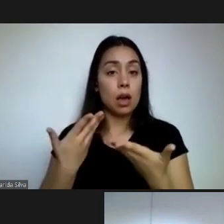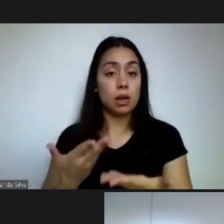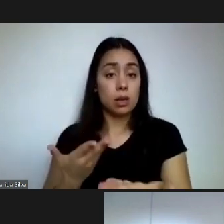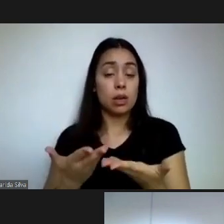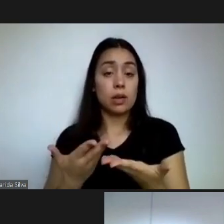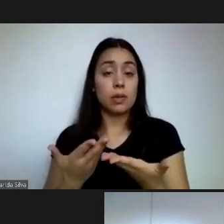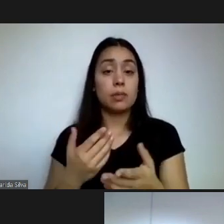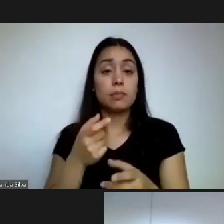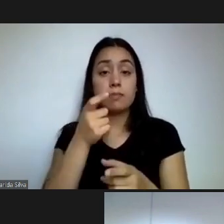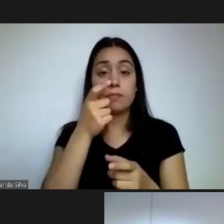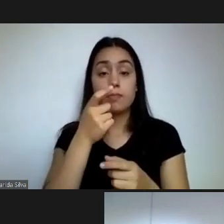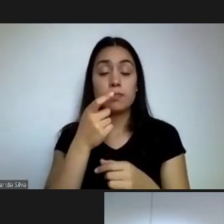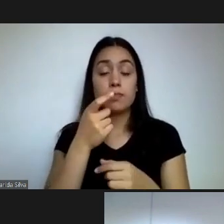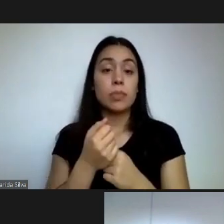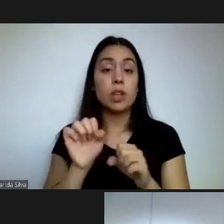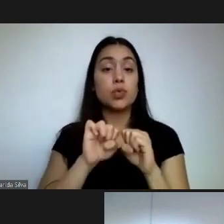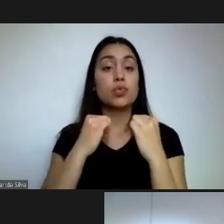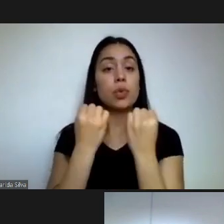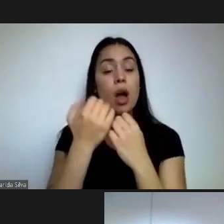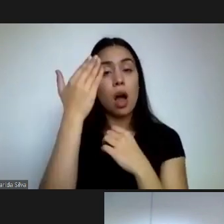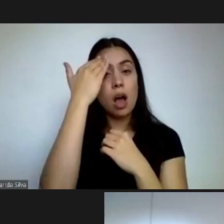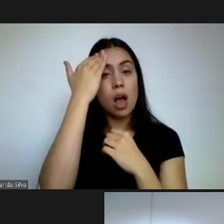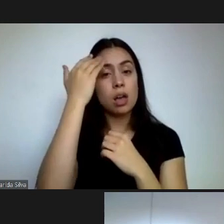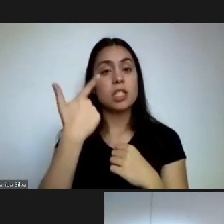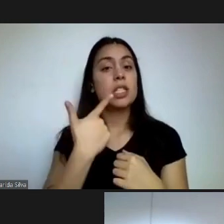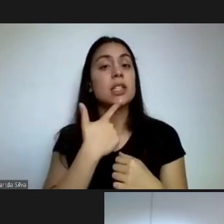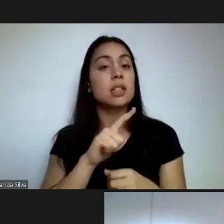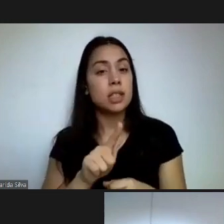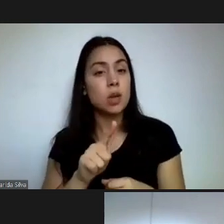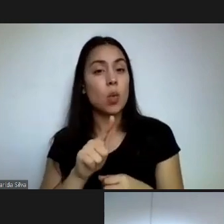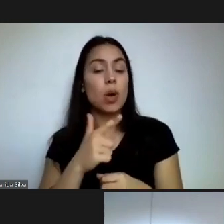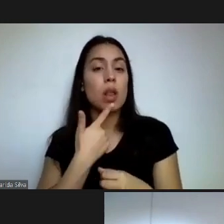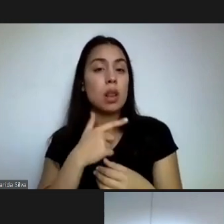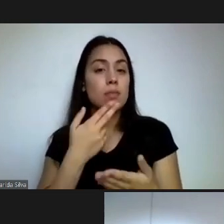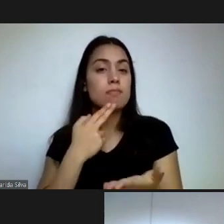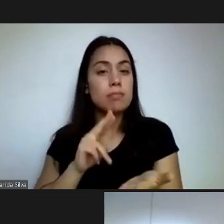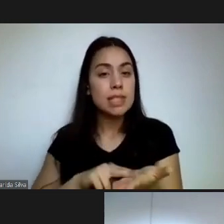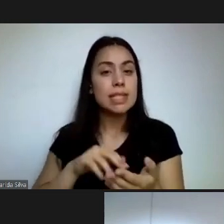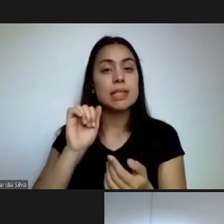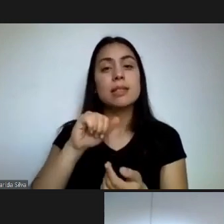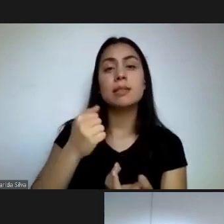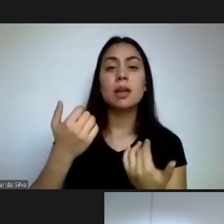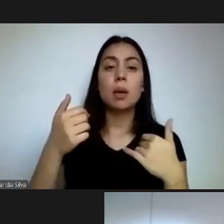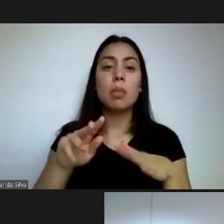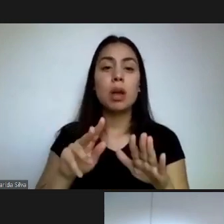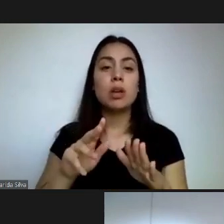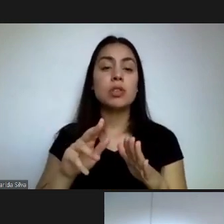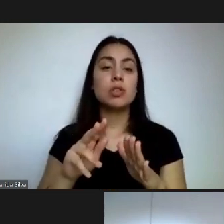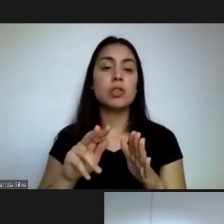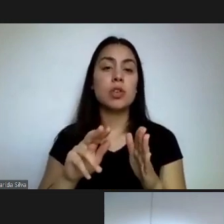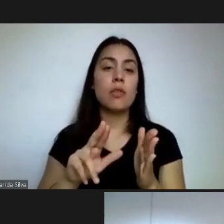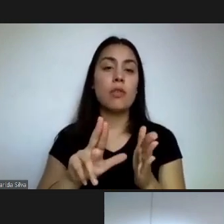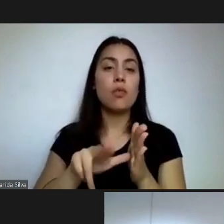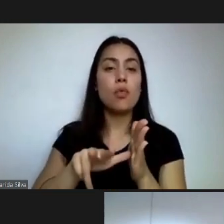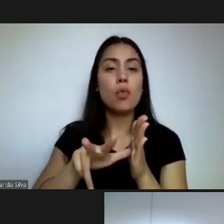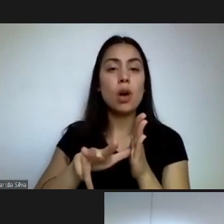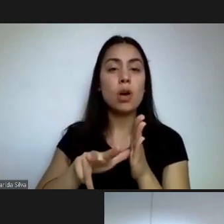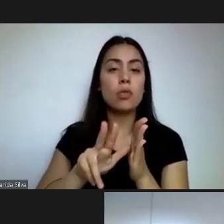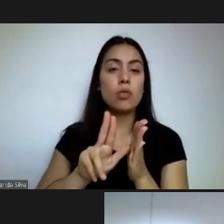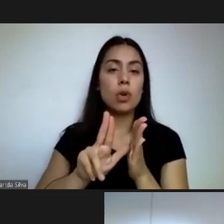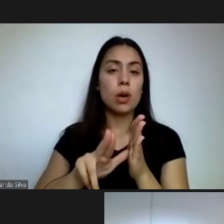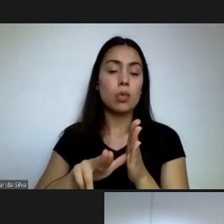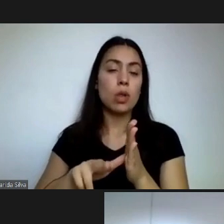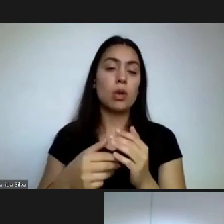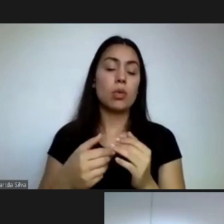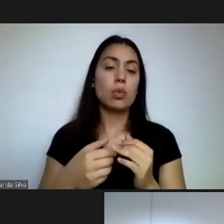como línguas já de pleno direito, mas com déficit de vocabulário em termos de conhecimento de produção científica e das necessidades do